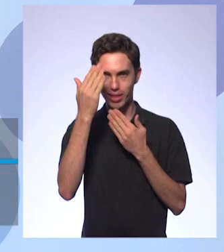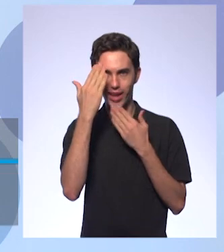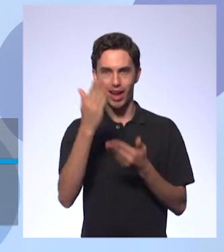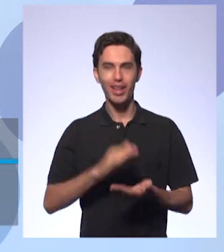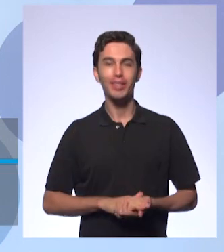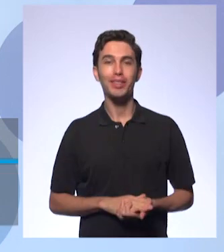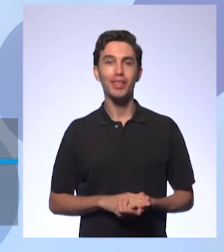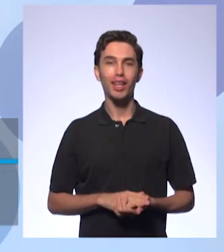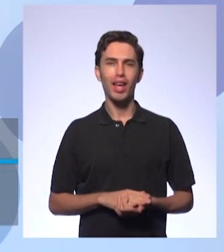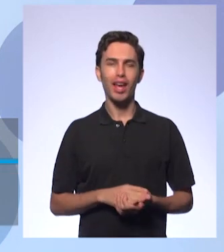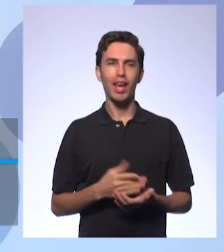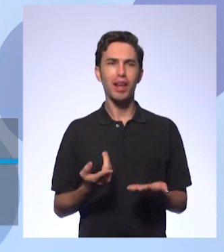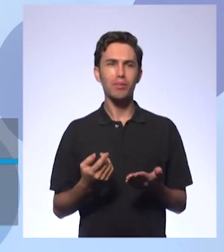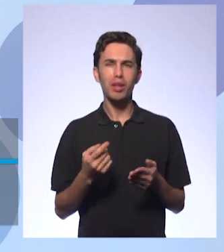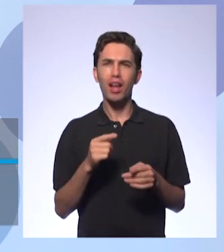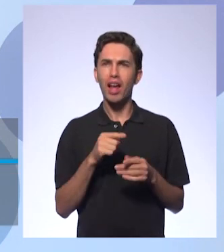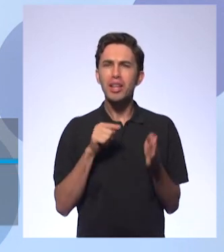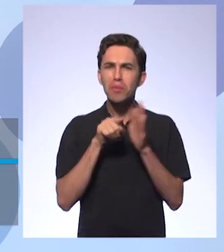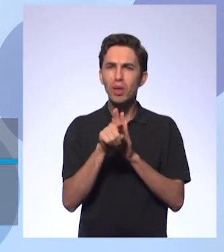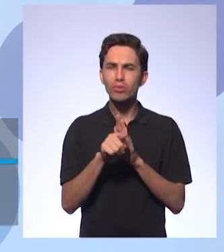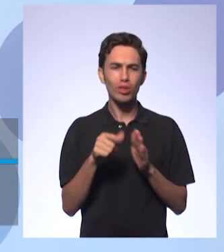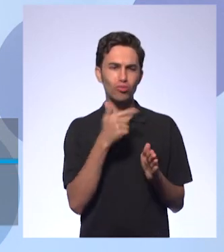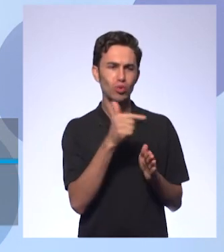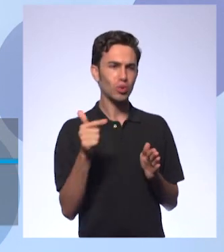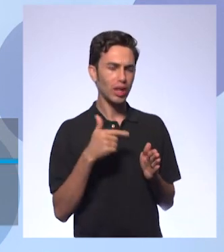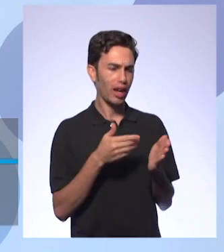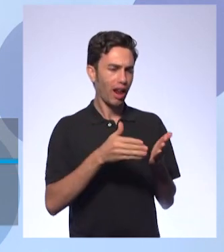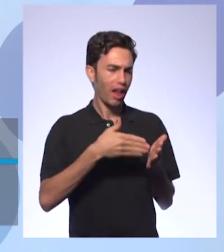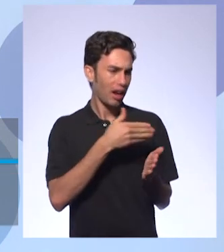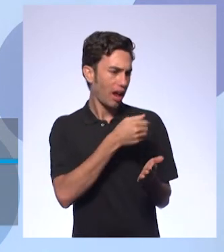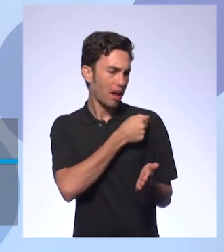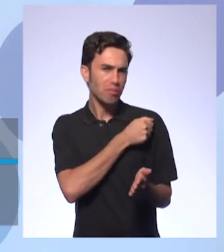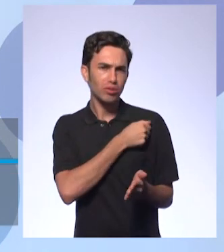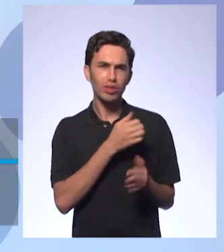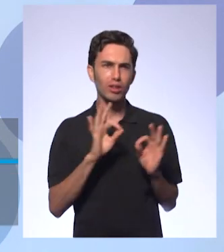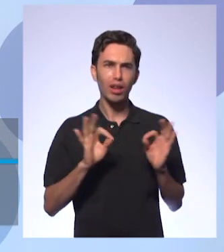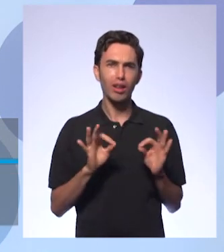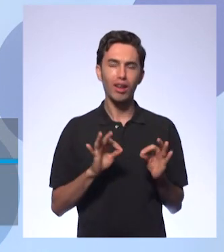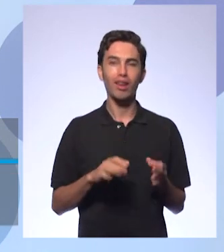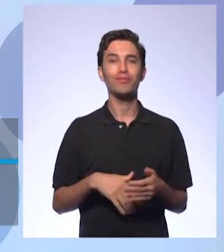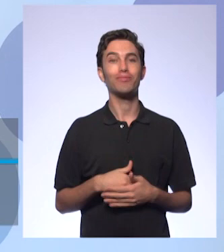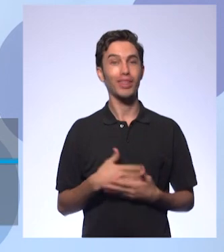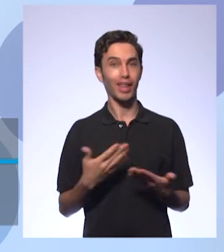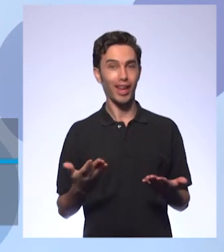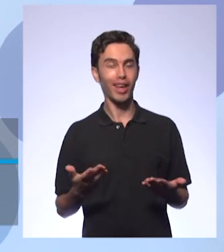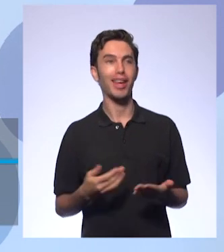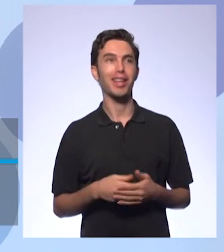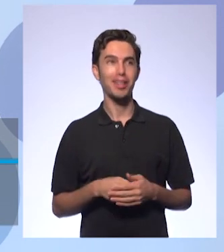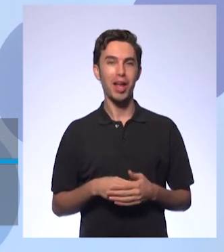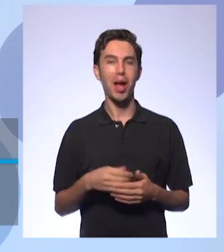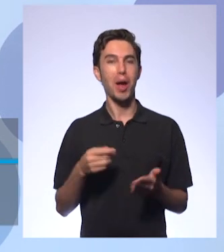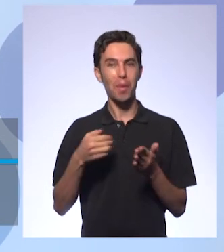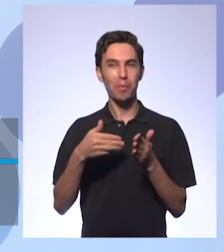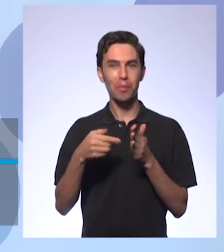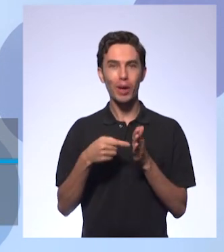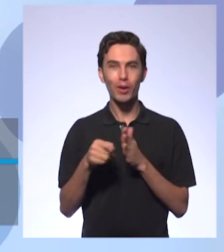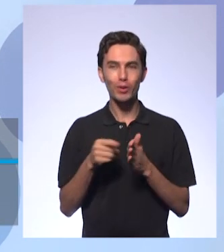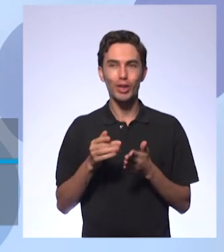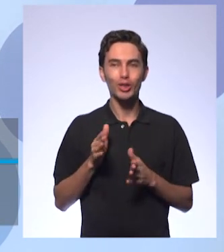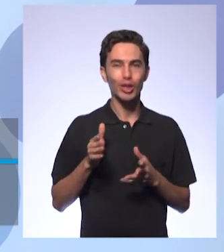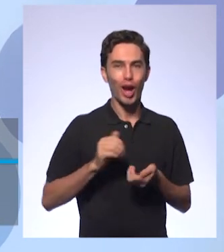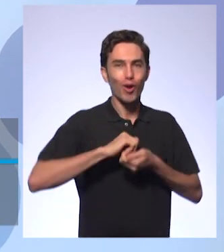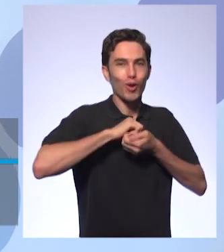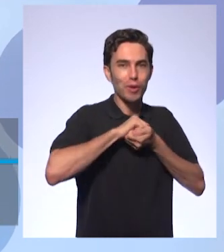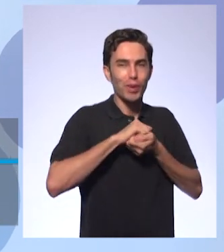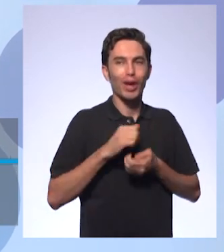perguntou assim, nossa, essa pergunta não tem nenhuma das apostilas, nenhum dos... Olha, a gente faz o quê? É uma pergunta de acolhimento, a gente né?